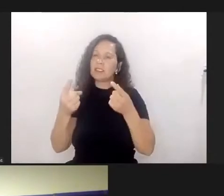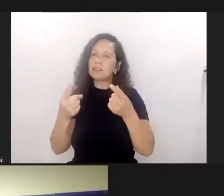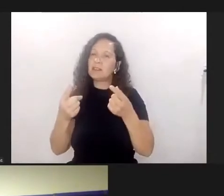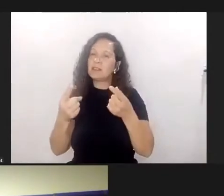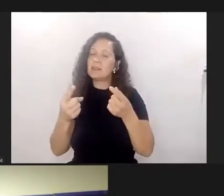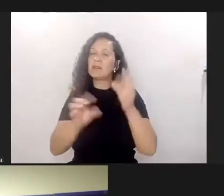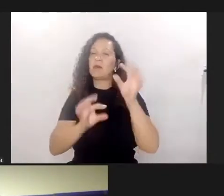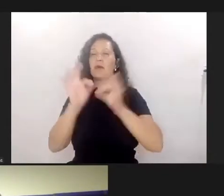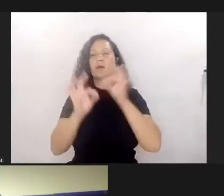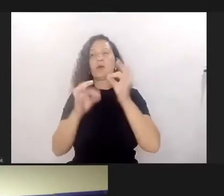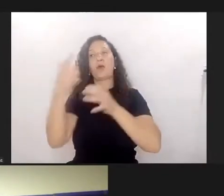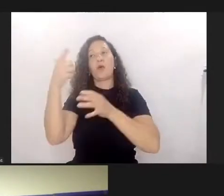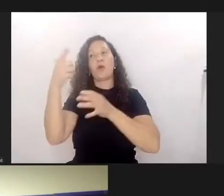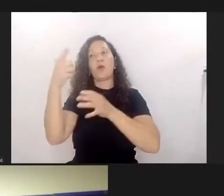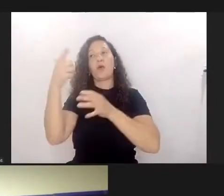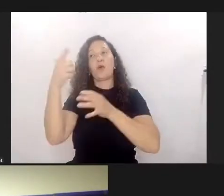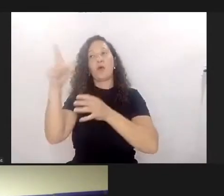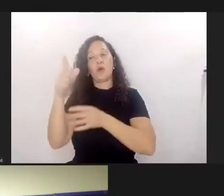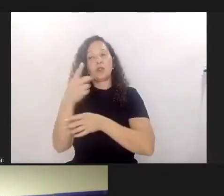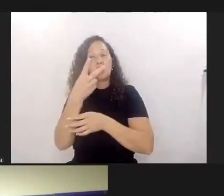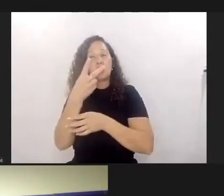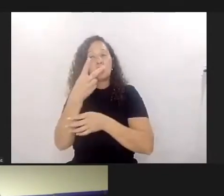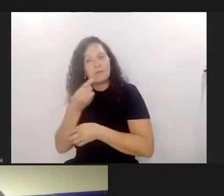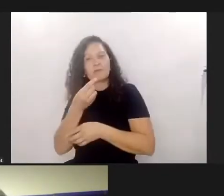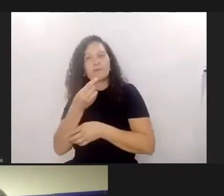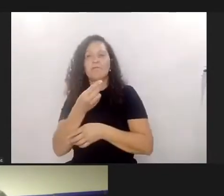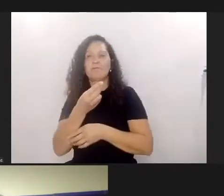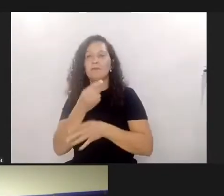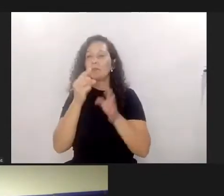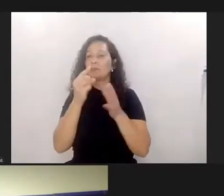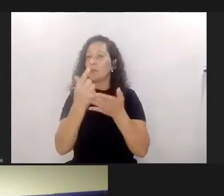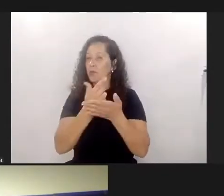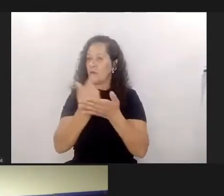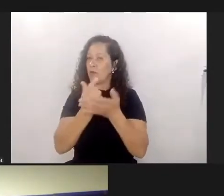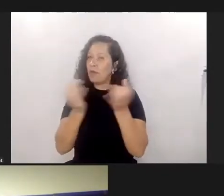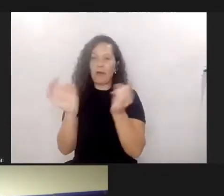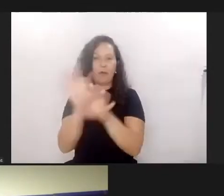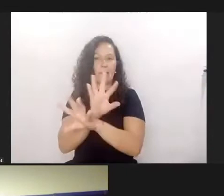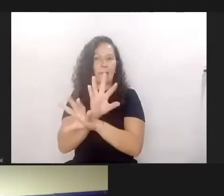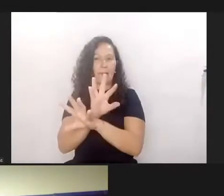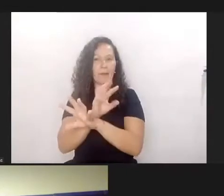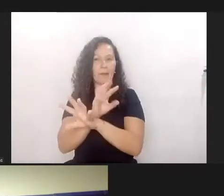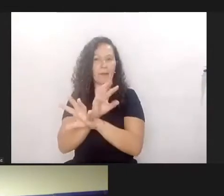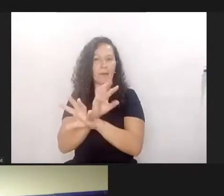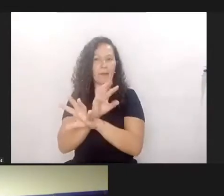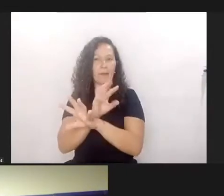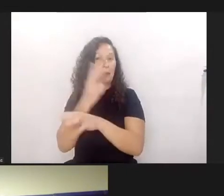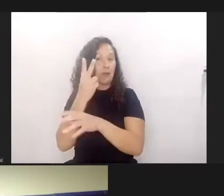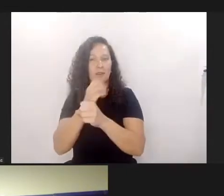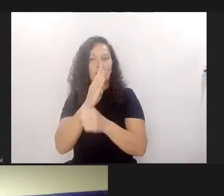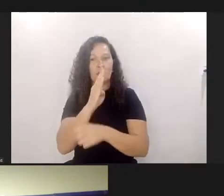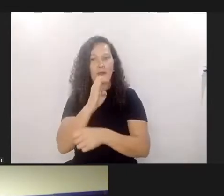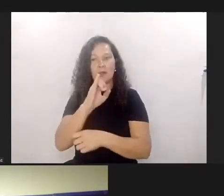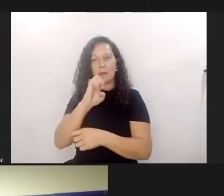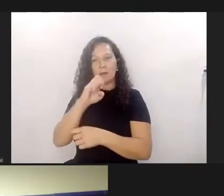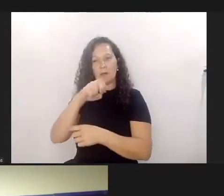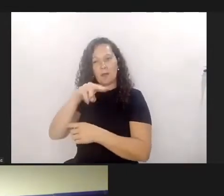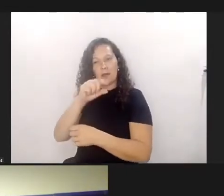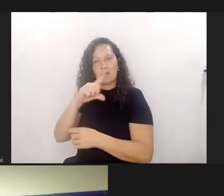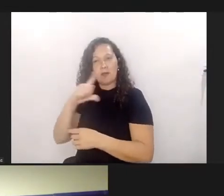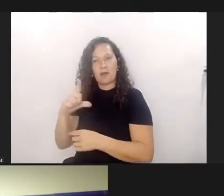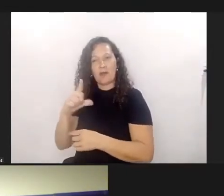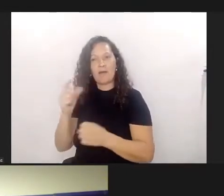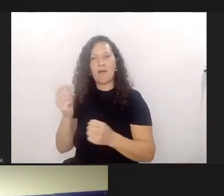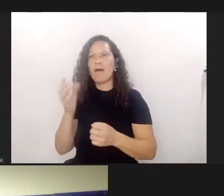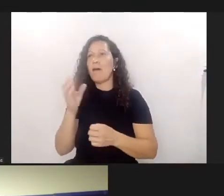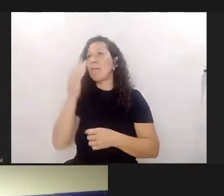que já acabou, assim, por conta da Bienal, né? A Bienal passa muita gente. Então, no site do Tomorrow